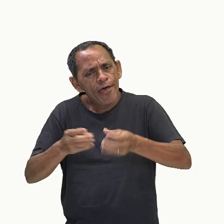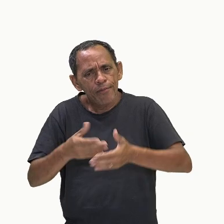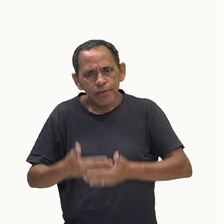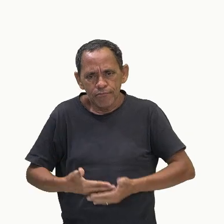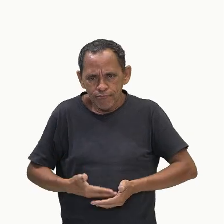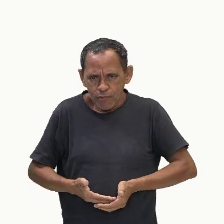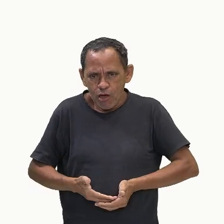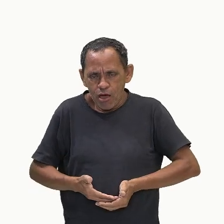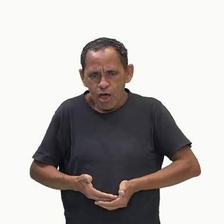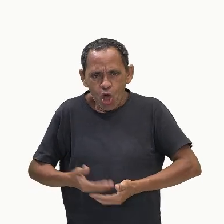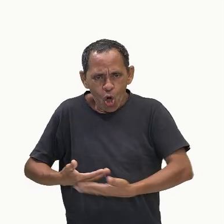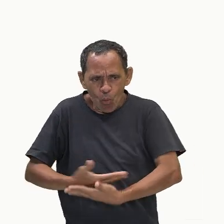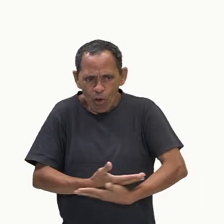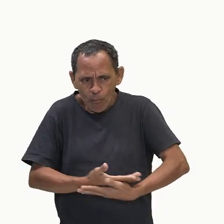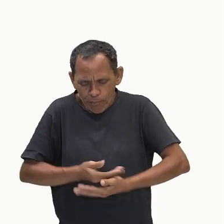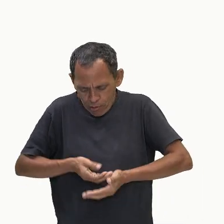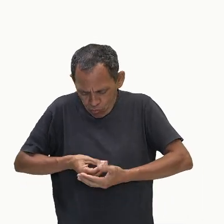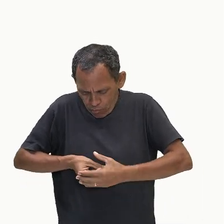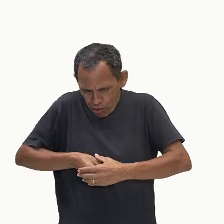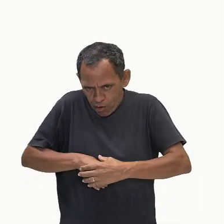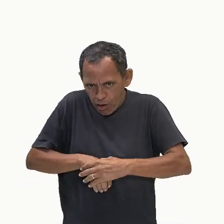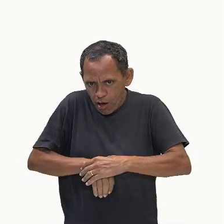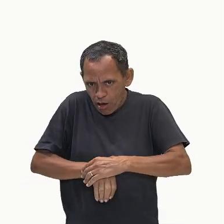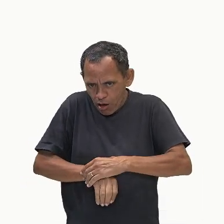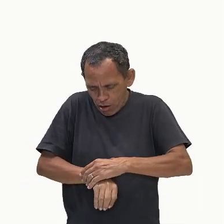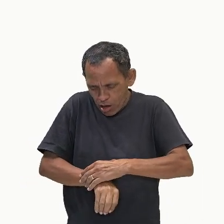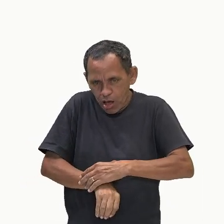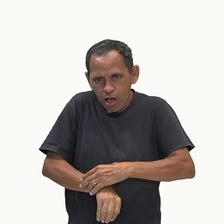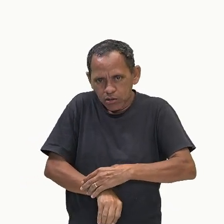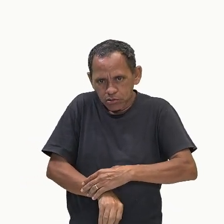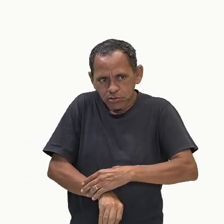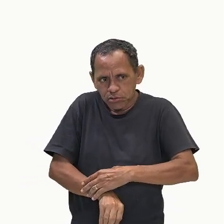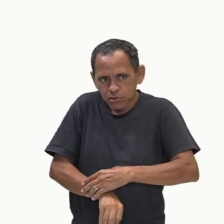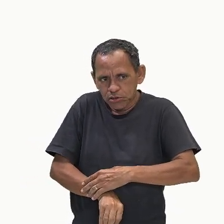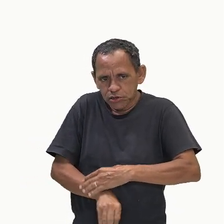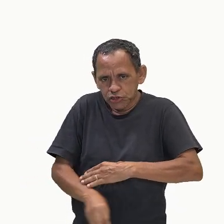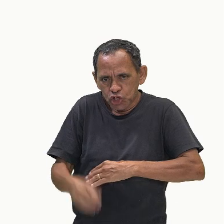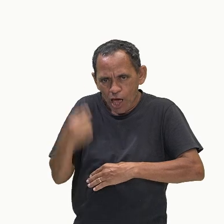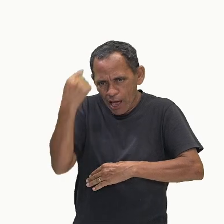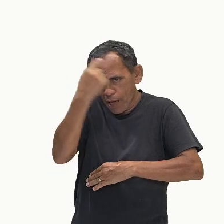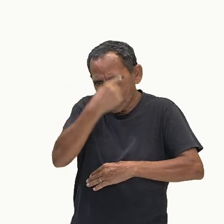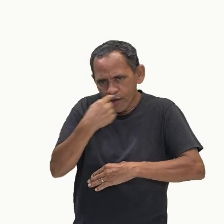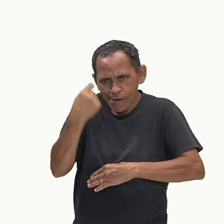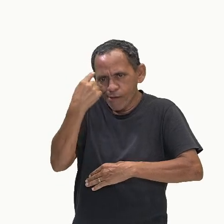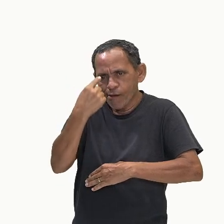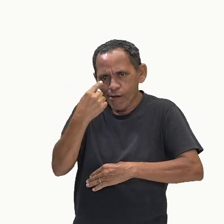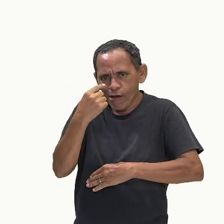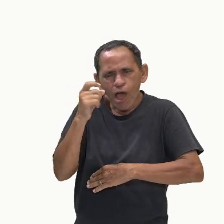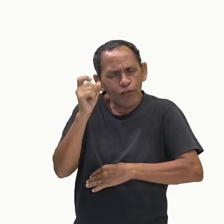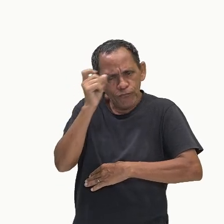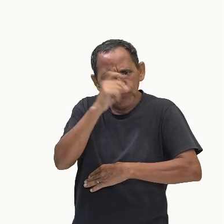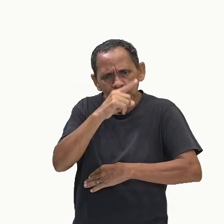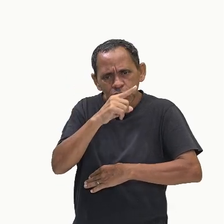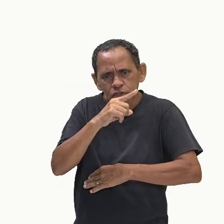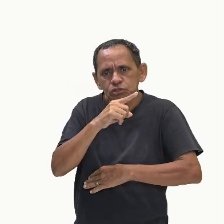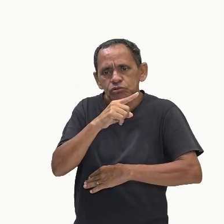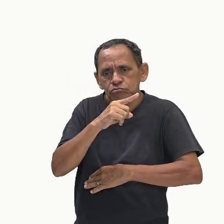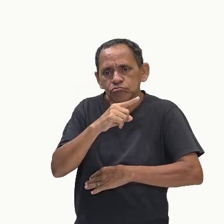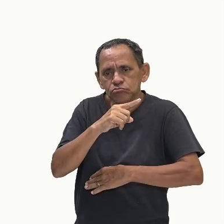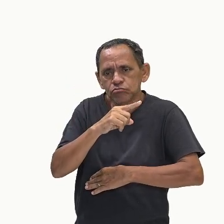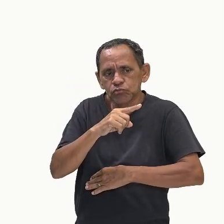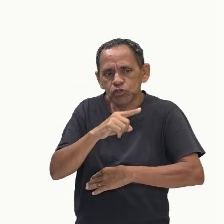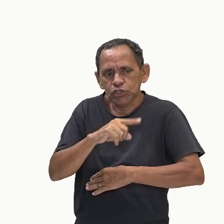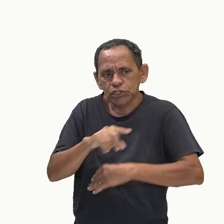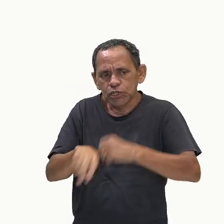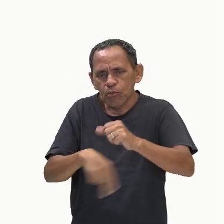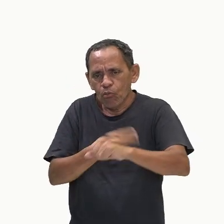aqui com a saída da cabeça, que é a parte mais difícil do parto, é esse momento aí, e a dequitação,